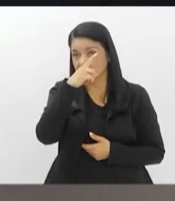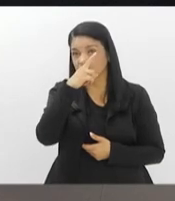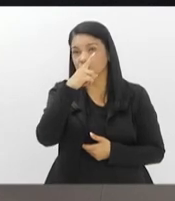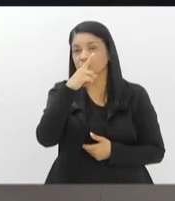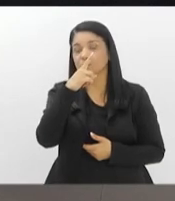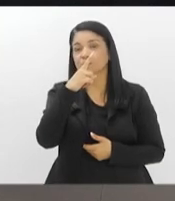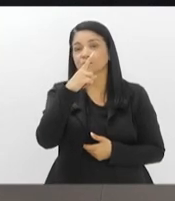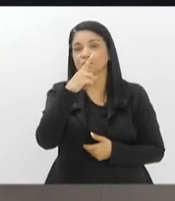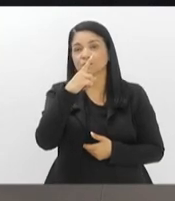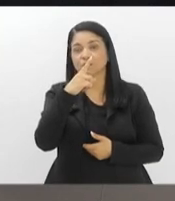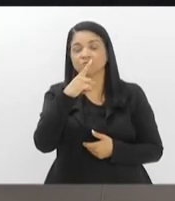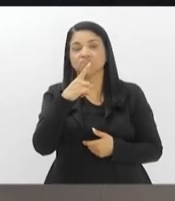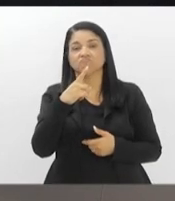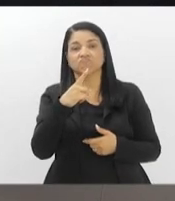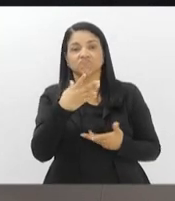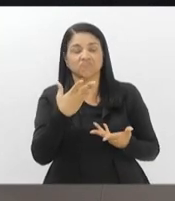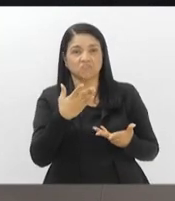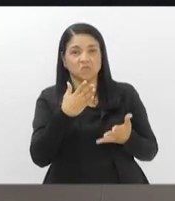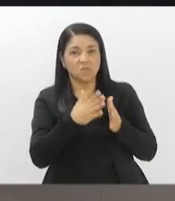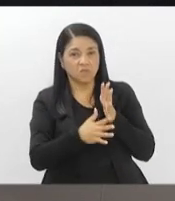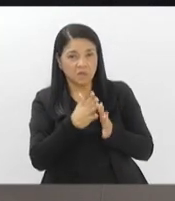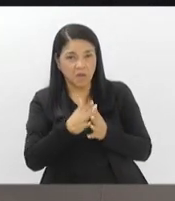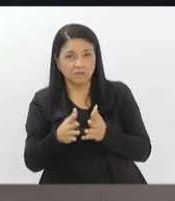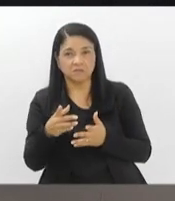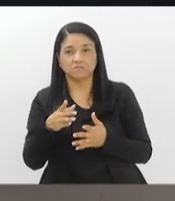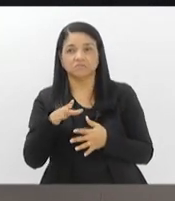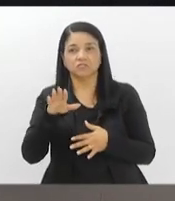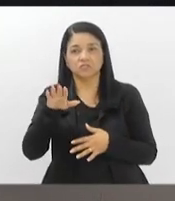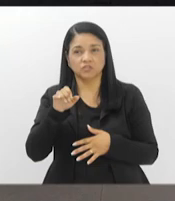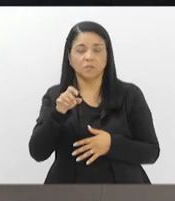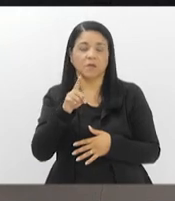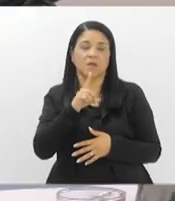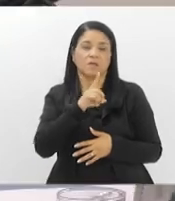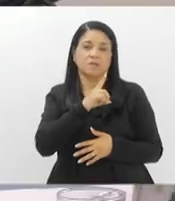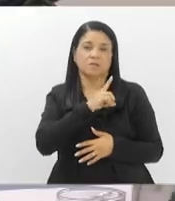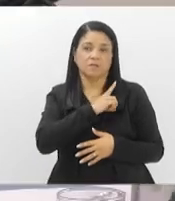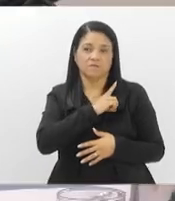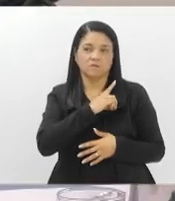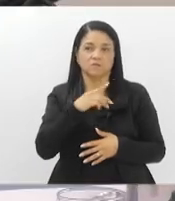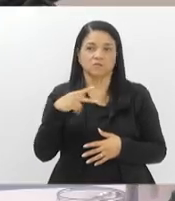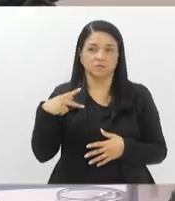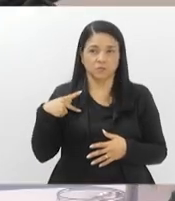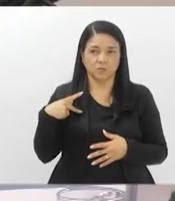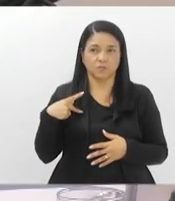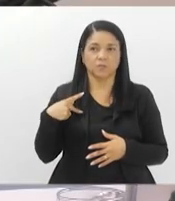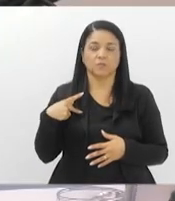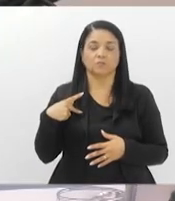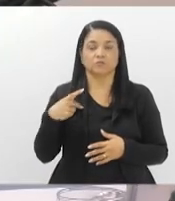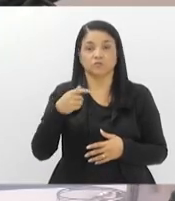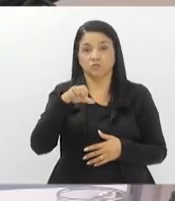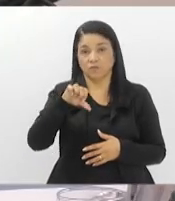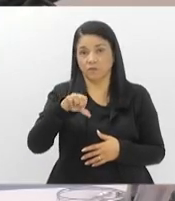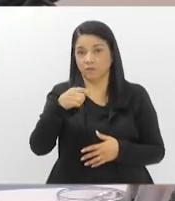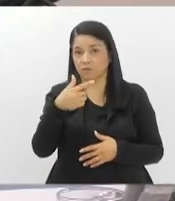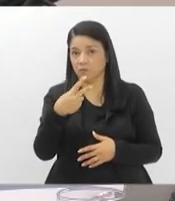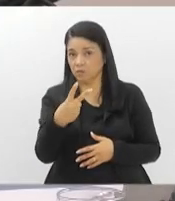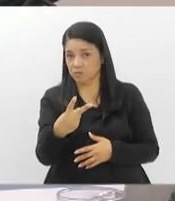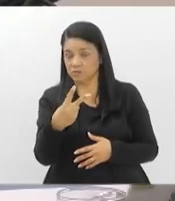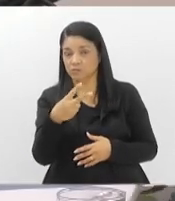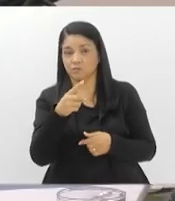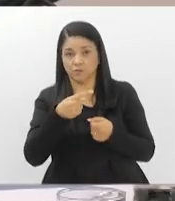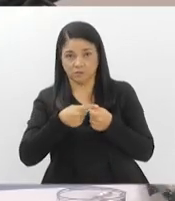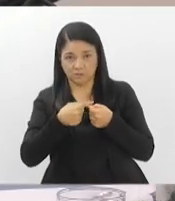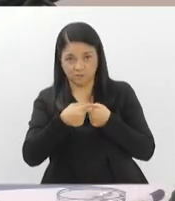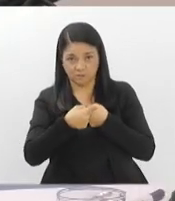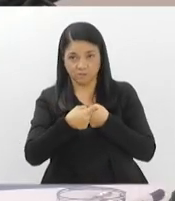trazer defensores dos dos 92 municípios mas acho que nós poderíamos Quando o